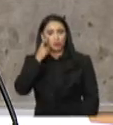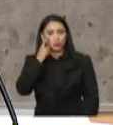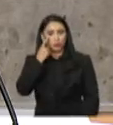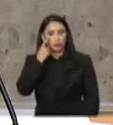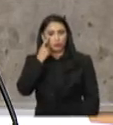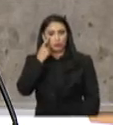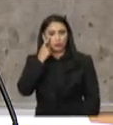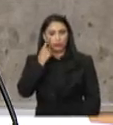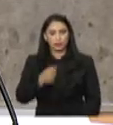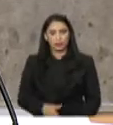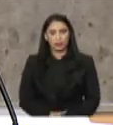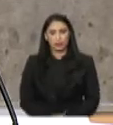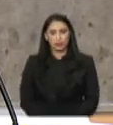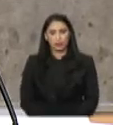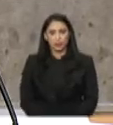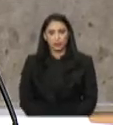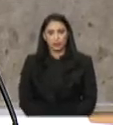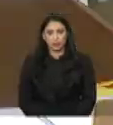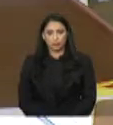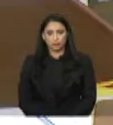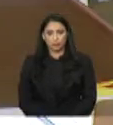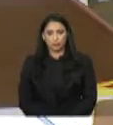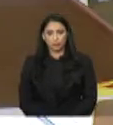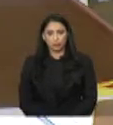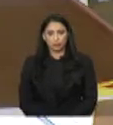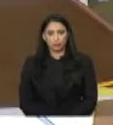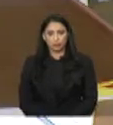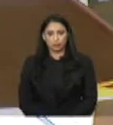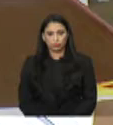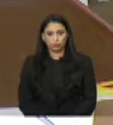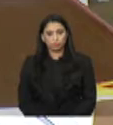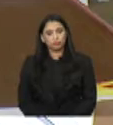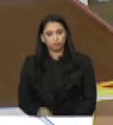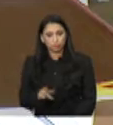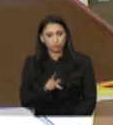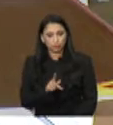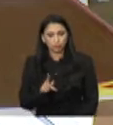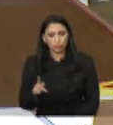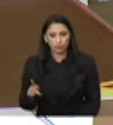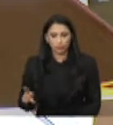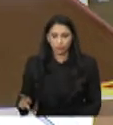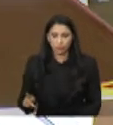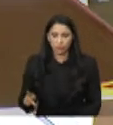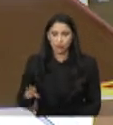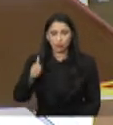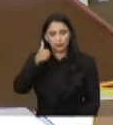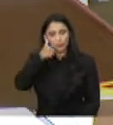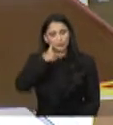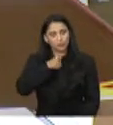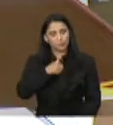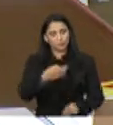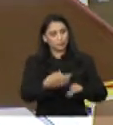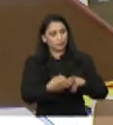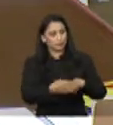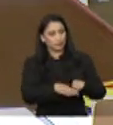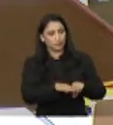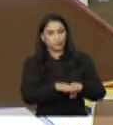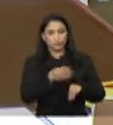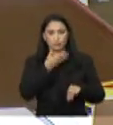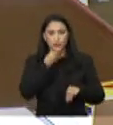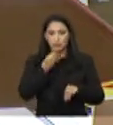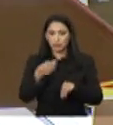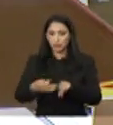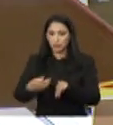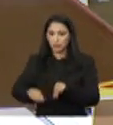Nunes Marques o senhor presidente o ministro Nunes Marques senta-se à